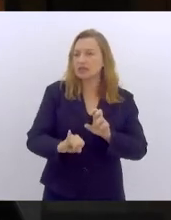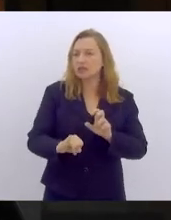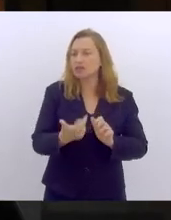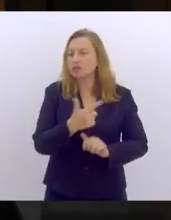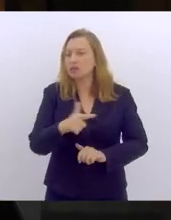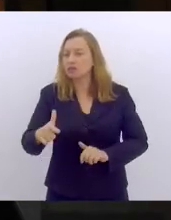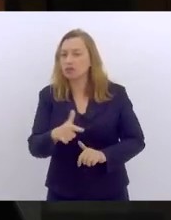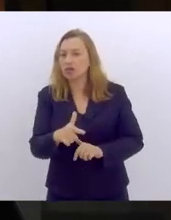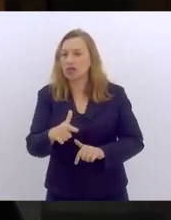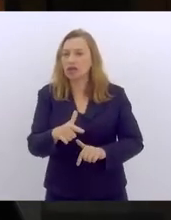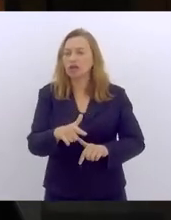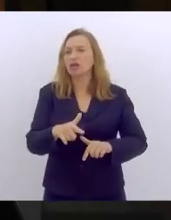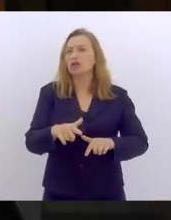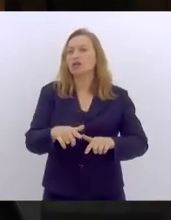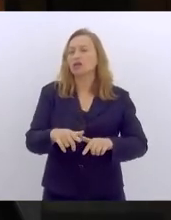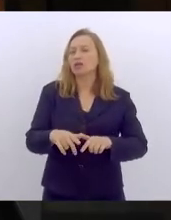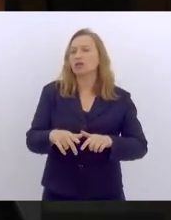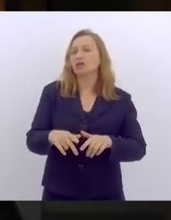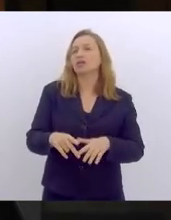funcionalismo público